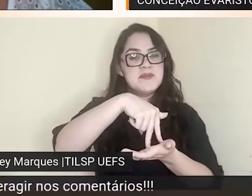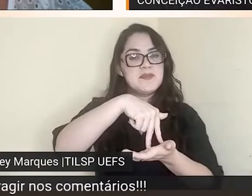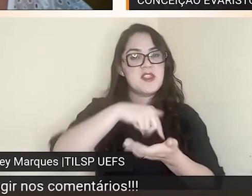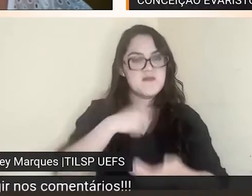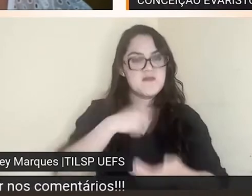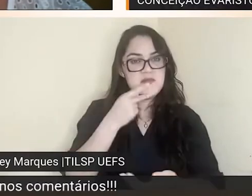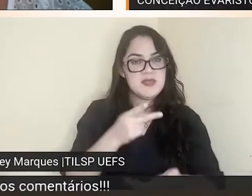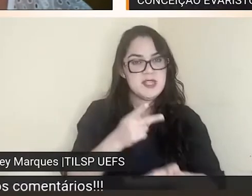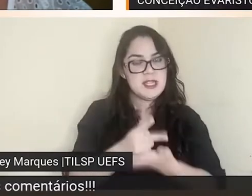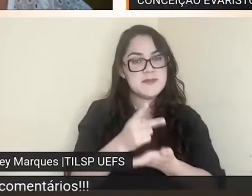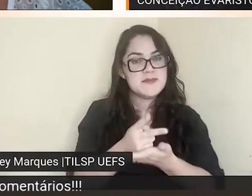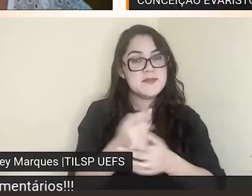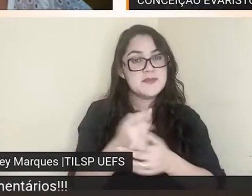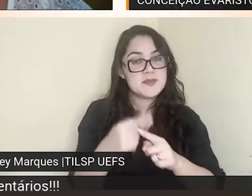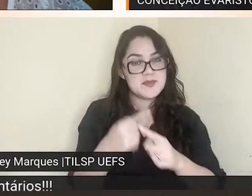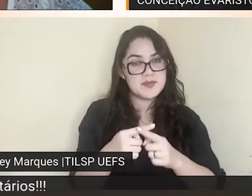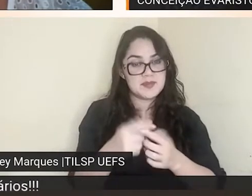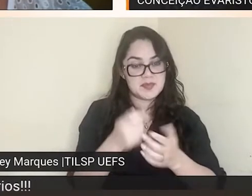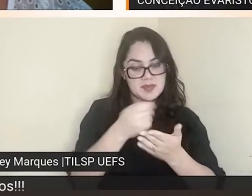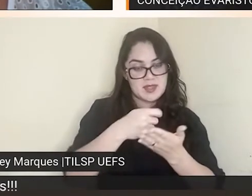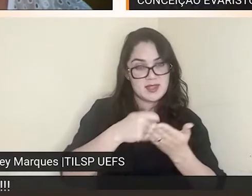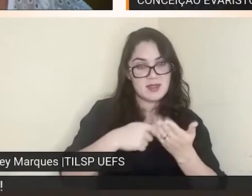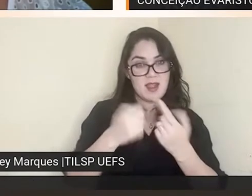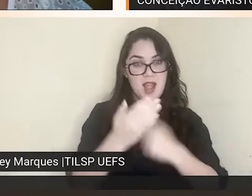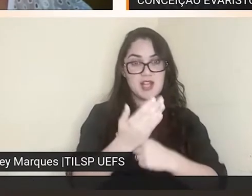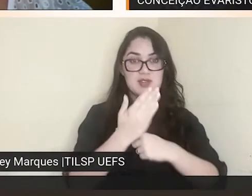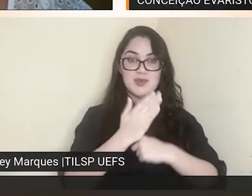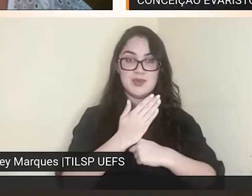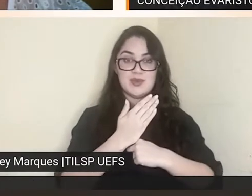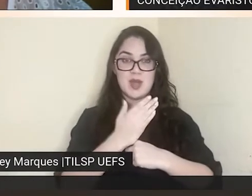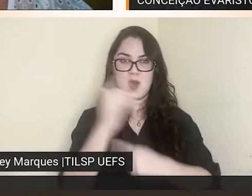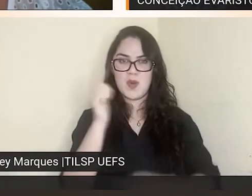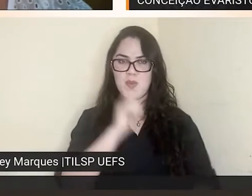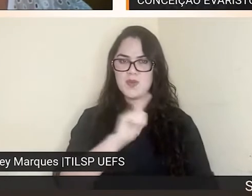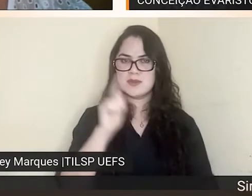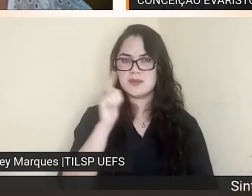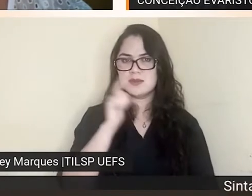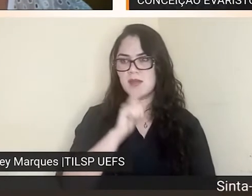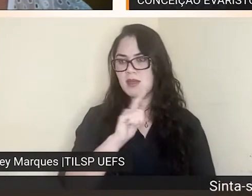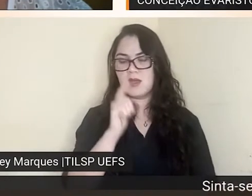a escrita nos ajuda a romper com lugares